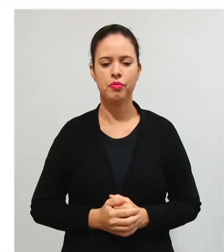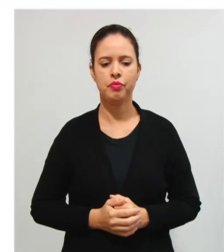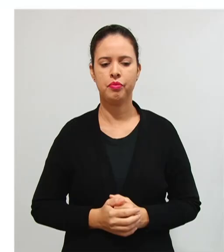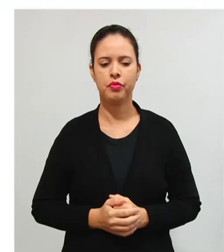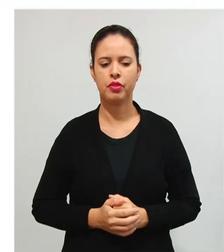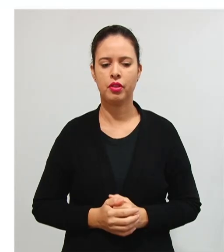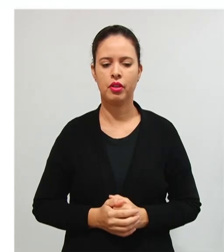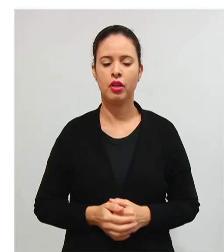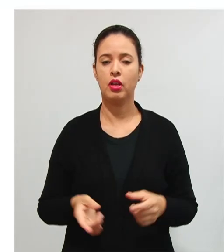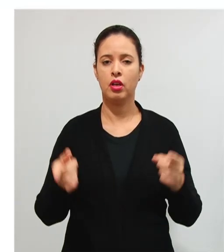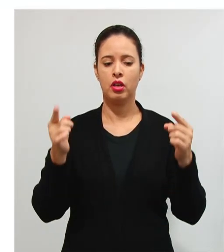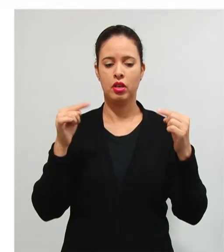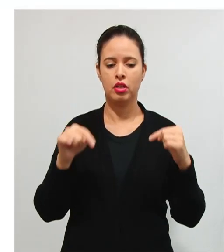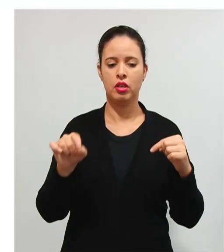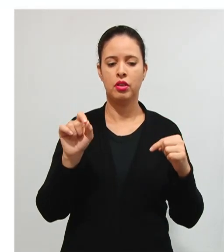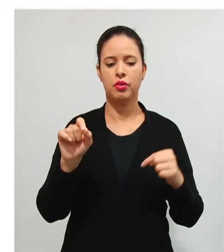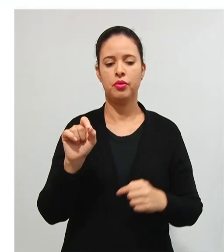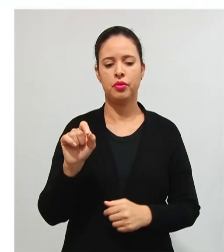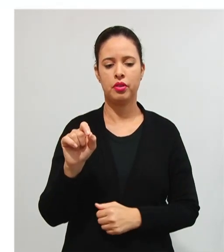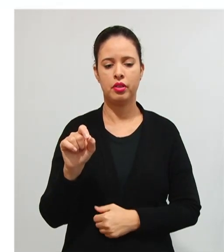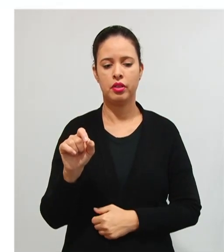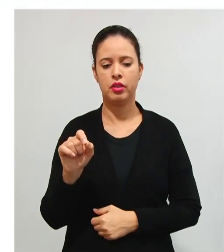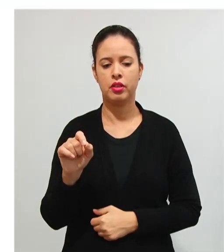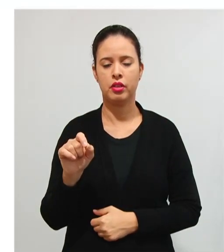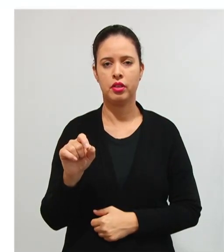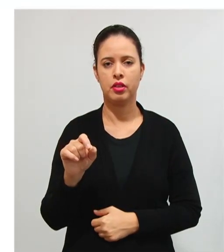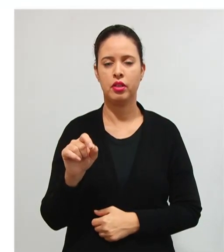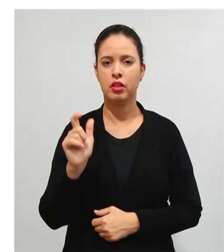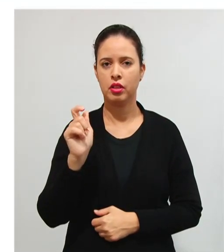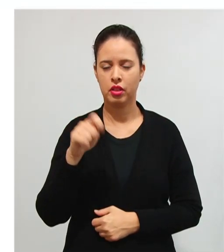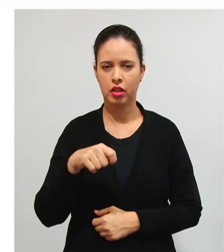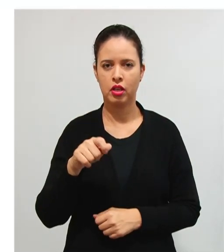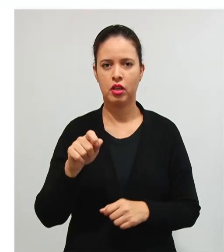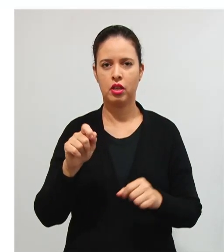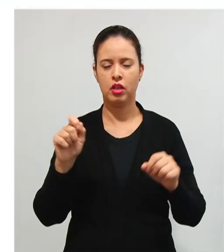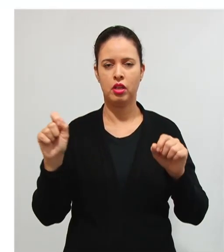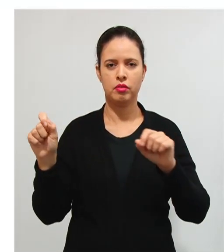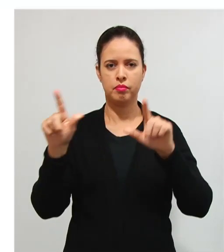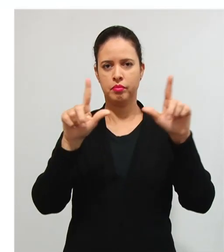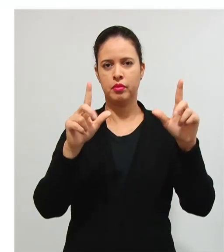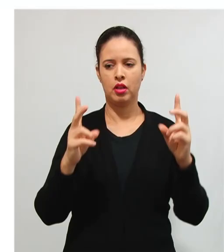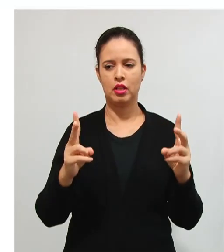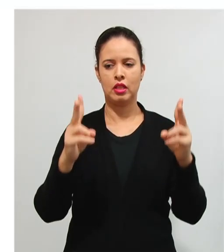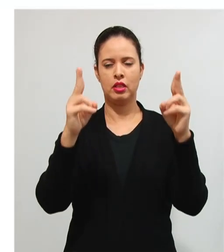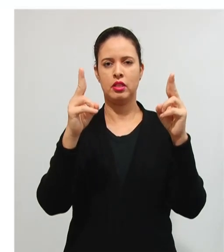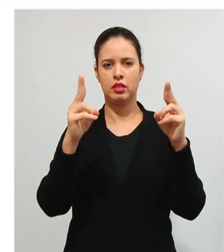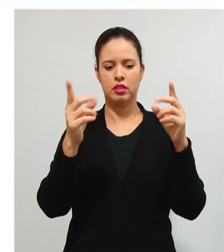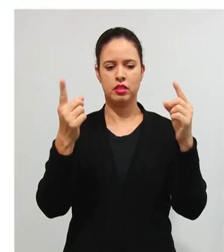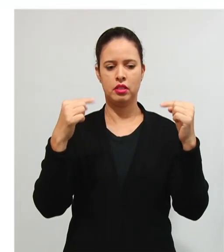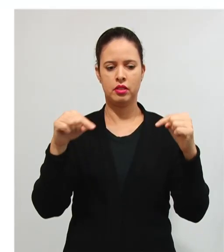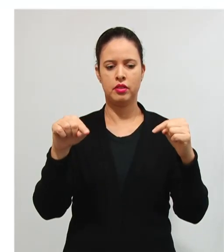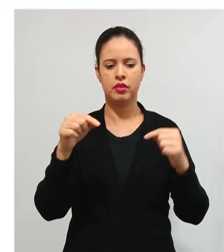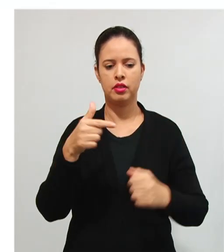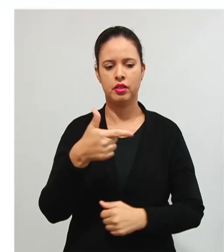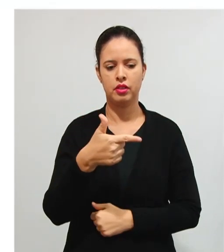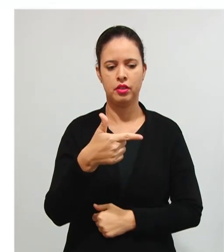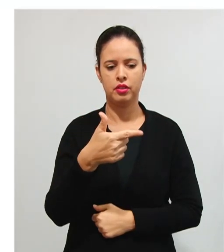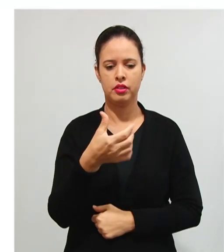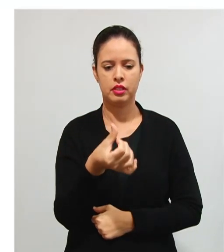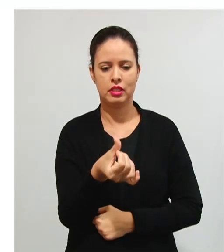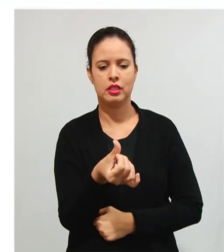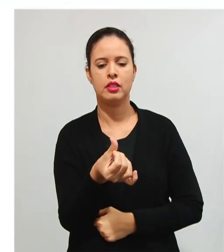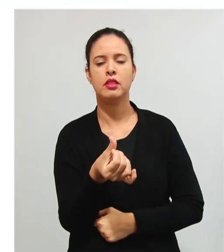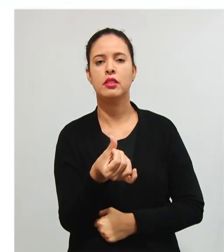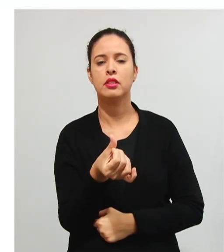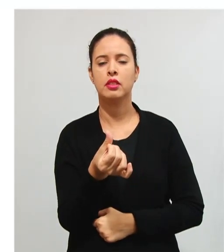mas agora captura estática, então eu posso recortar a tela. O Spotify, que é uma